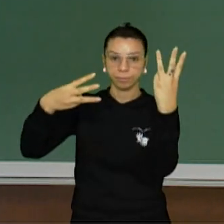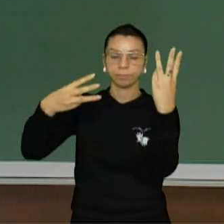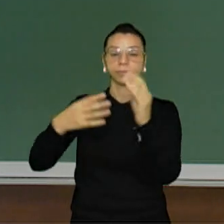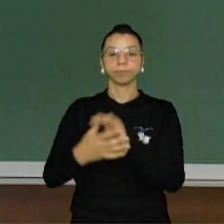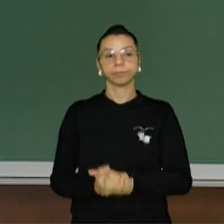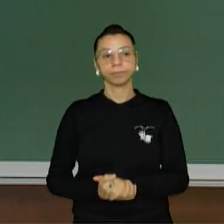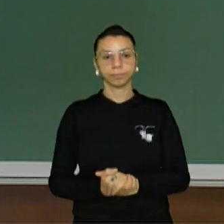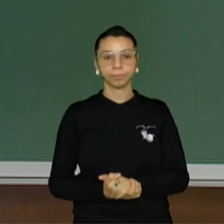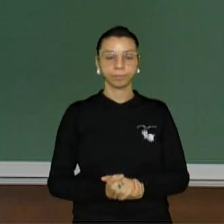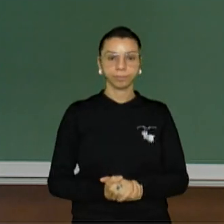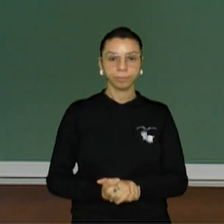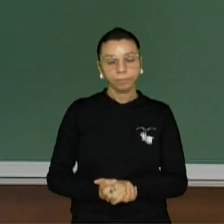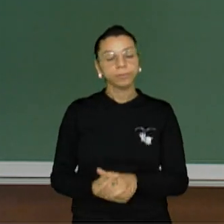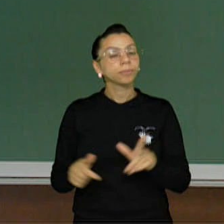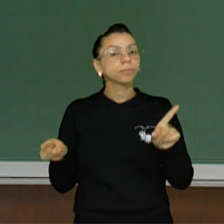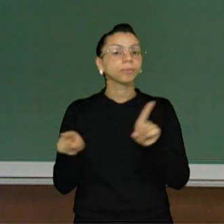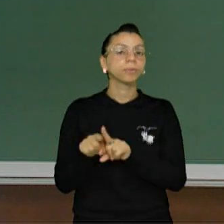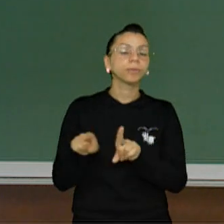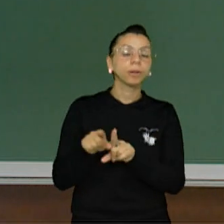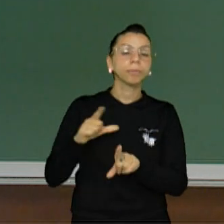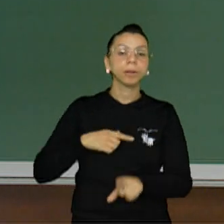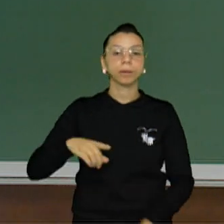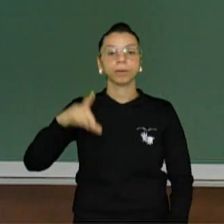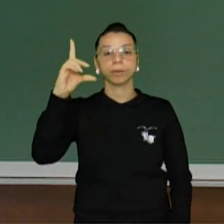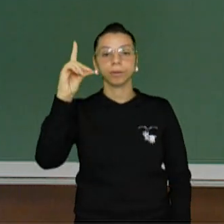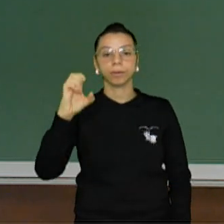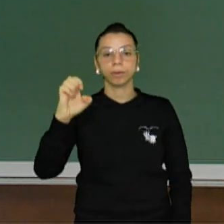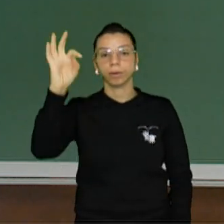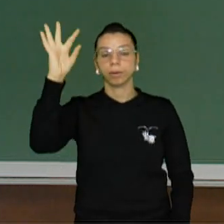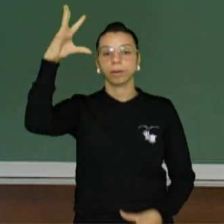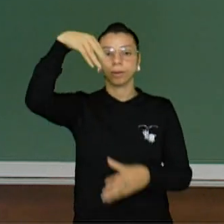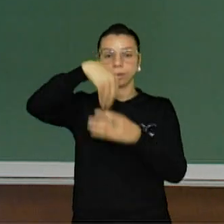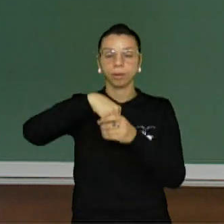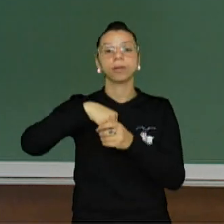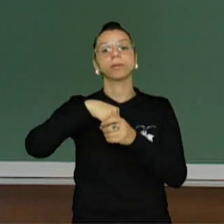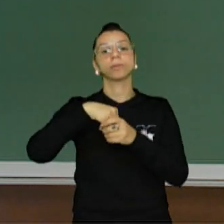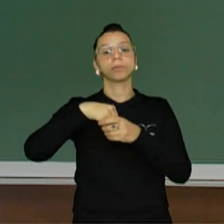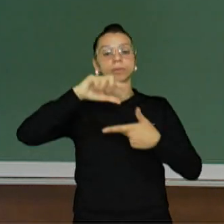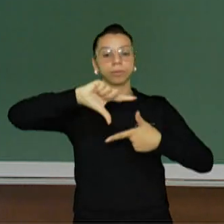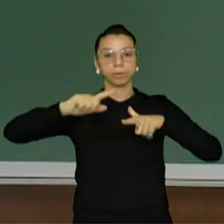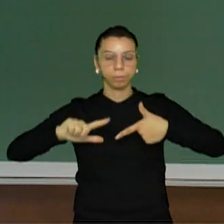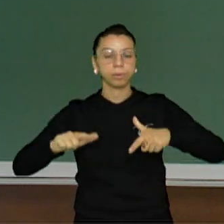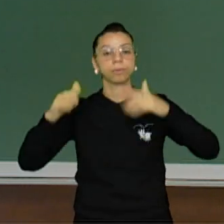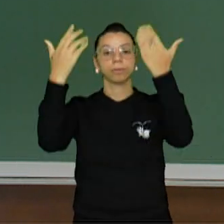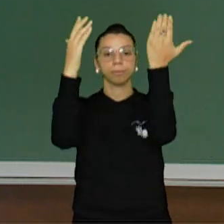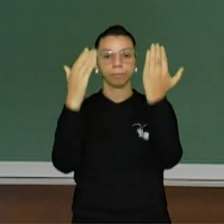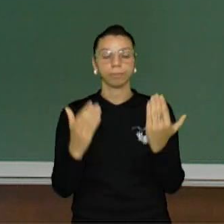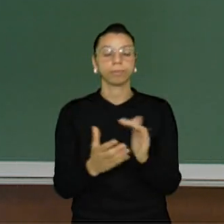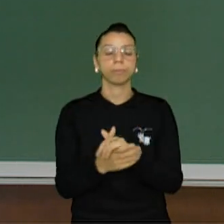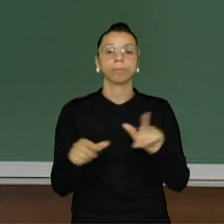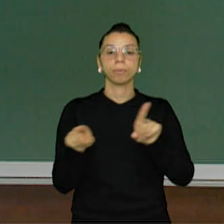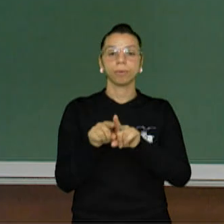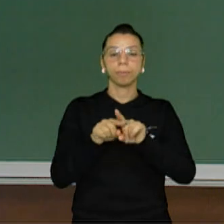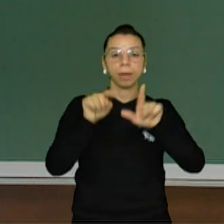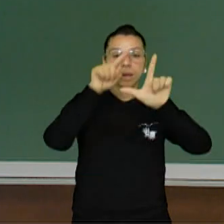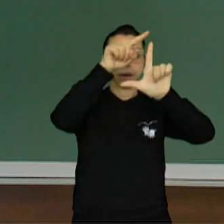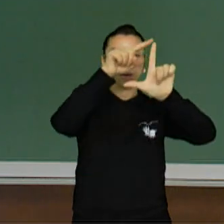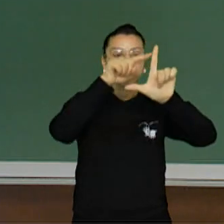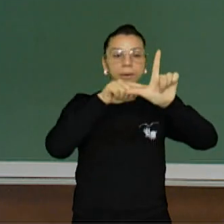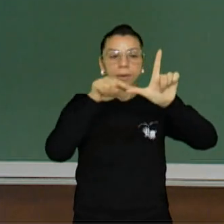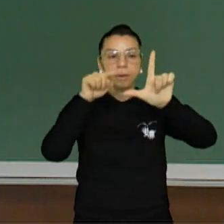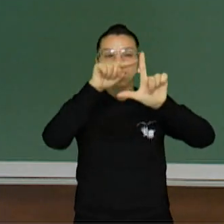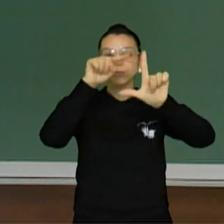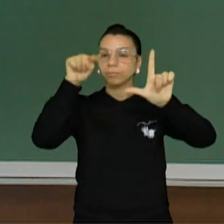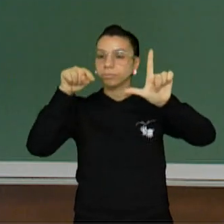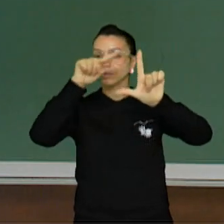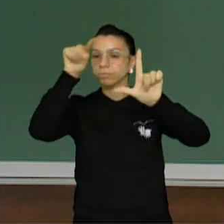por 3. A aplicação do determinante em geometria analítica, que é essa parte de alinhamento de 3 pontos, e a gente